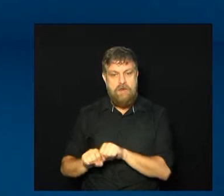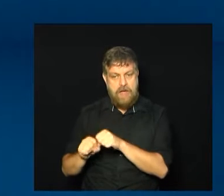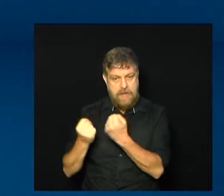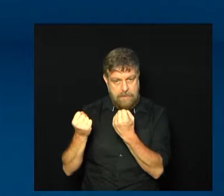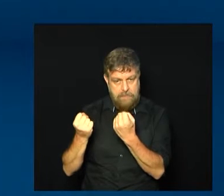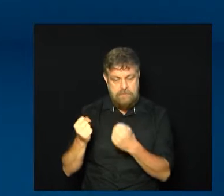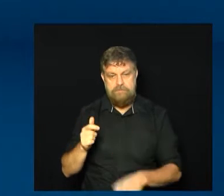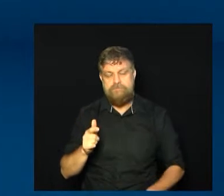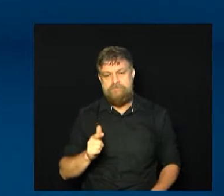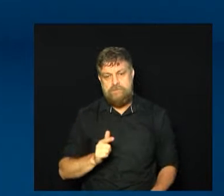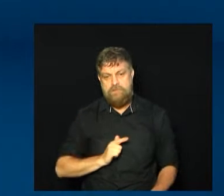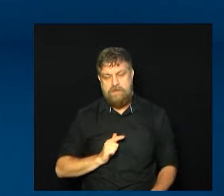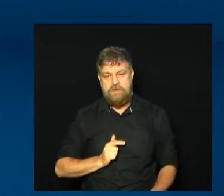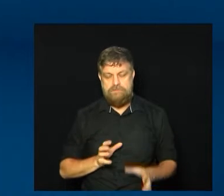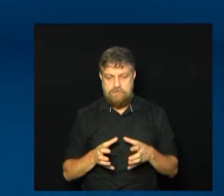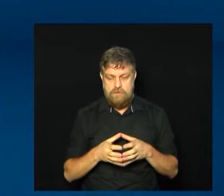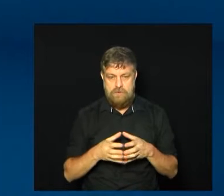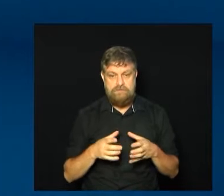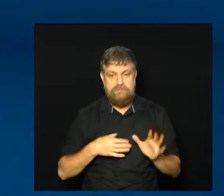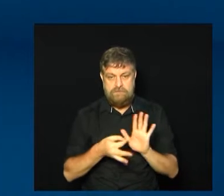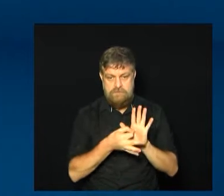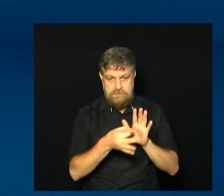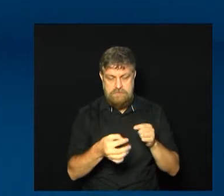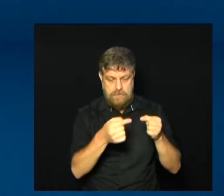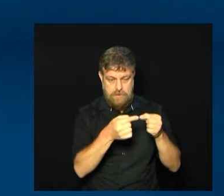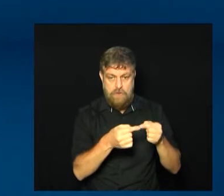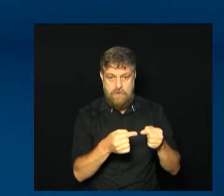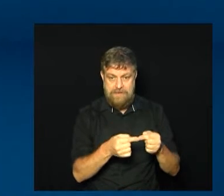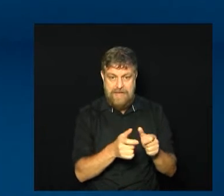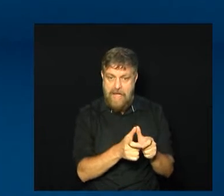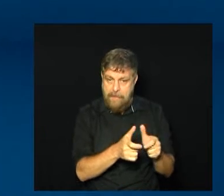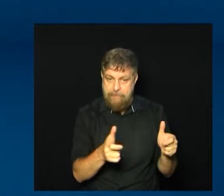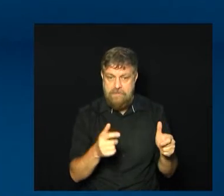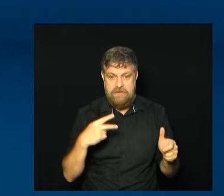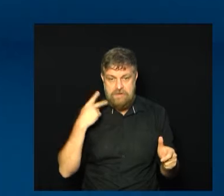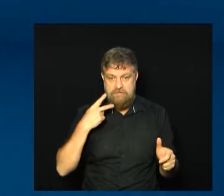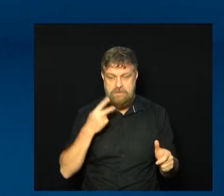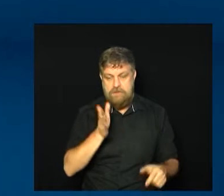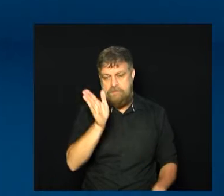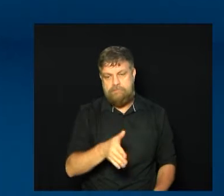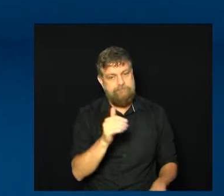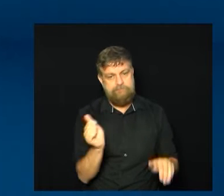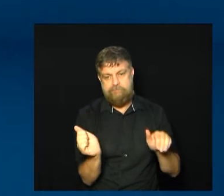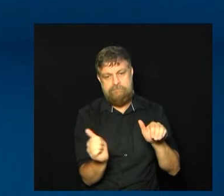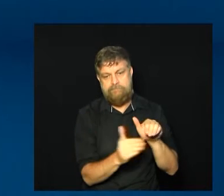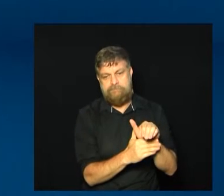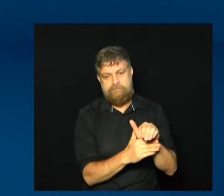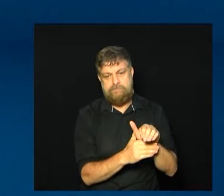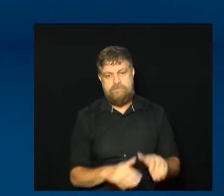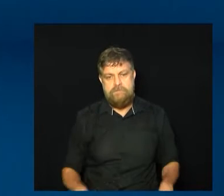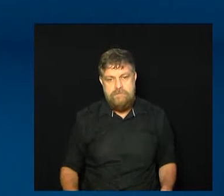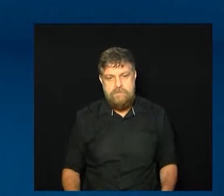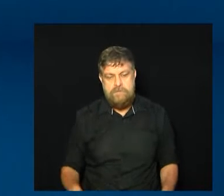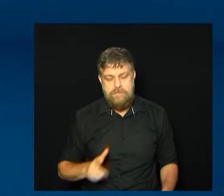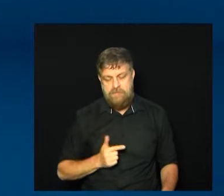vereador Nelson Osseri. A comissão deu um parecer favorável por maioria ao arquivamento da denúncia.